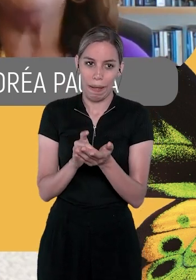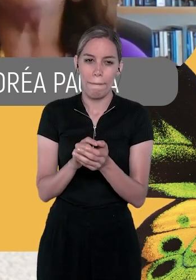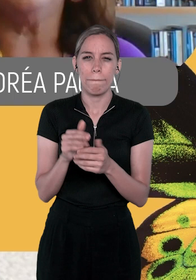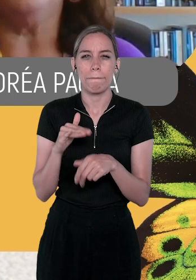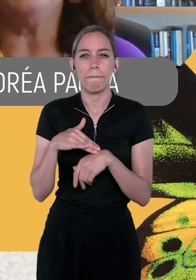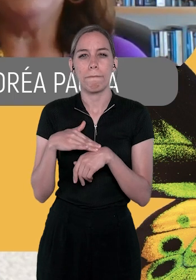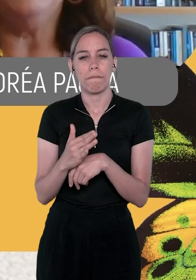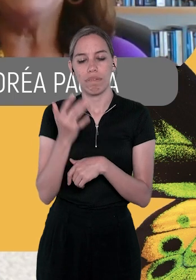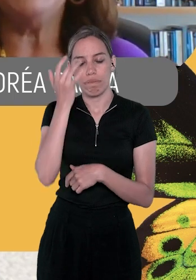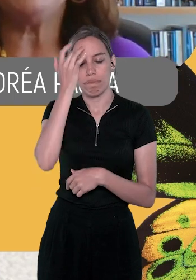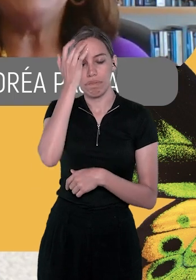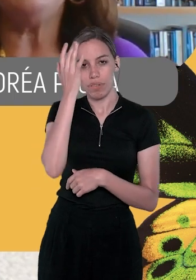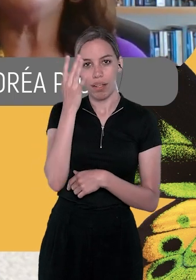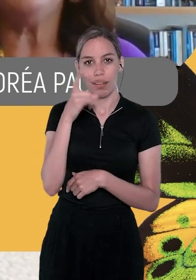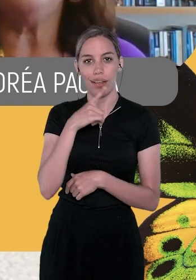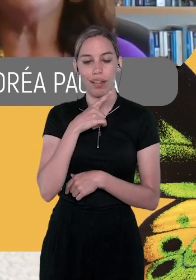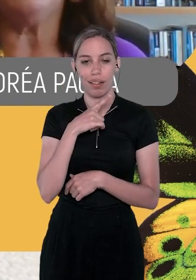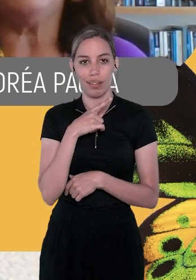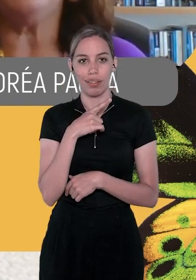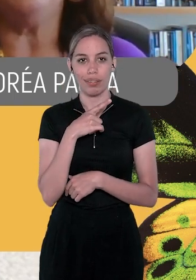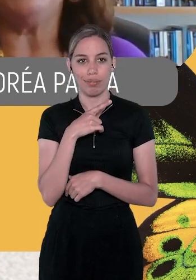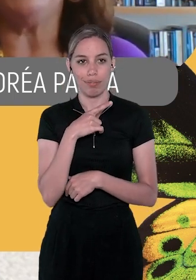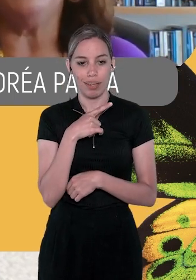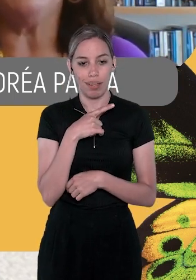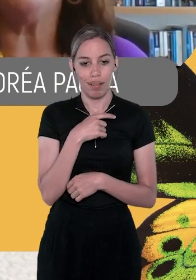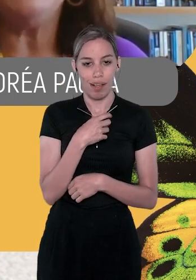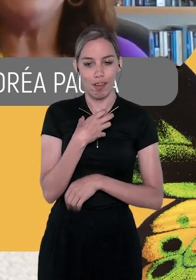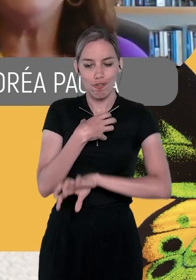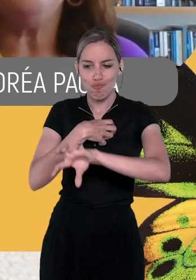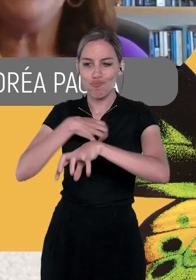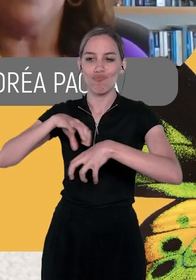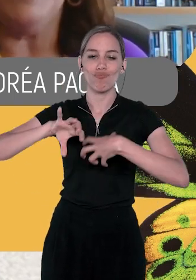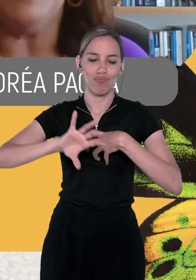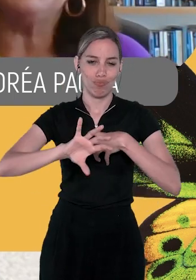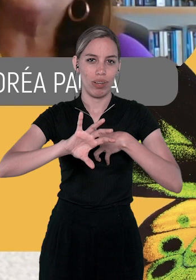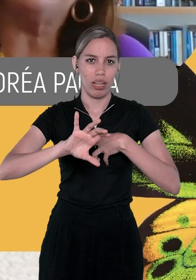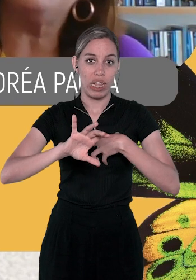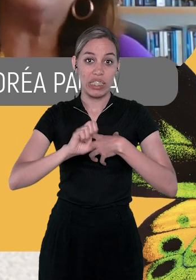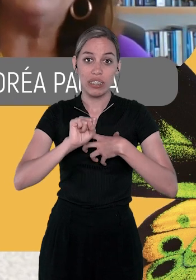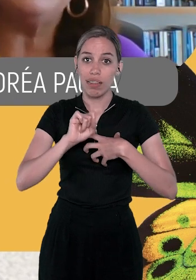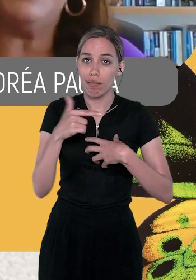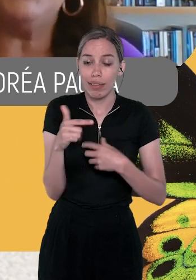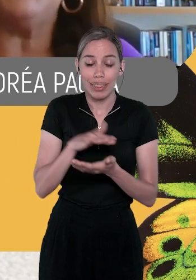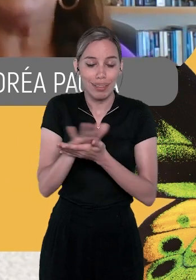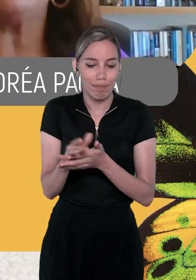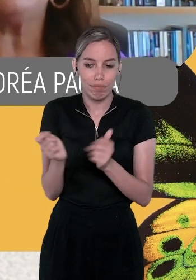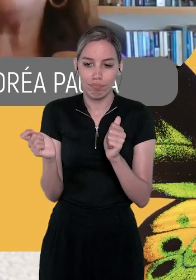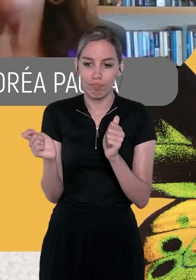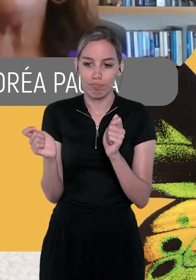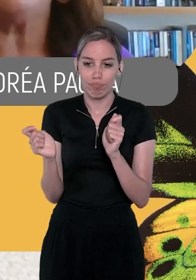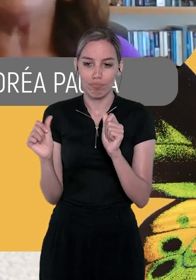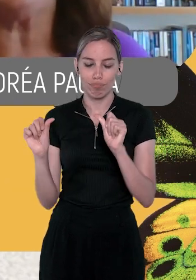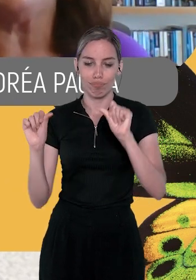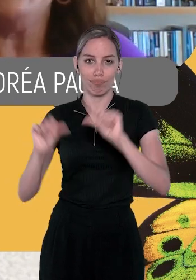pela ficção, você estabelecer os canais de empatia, porque não tem nada pior, e aí a gente está falando de adolescente, a gente precisa